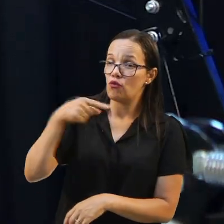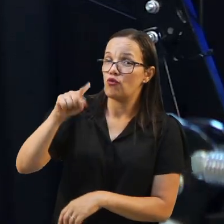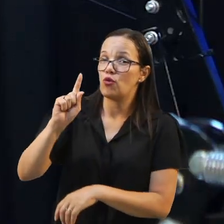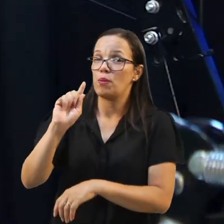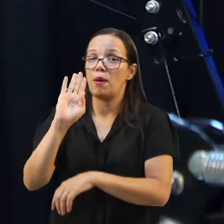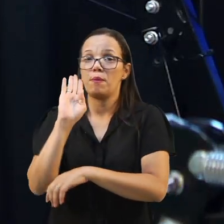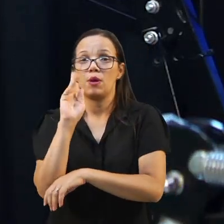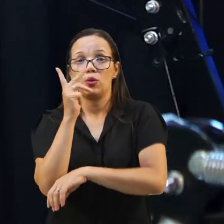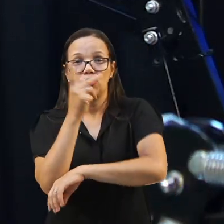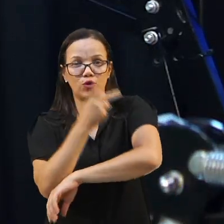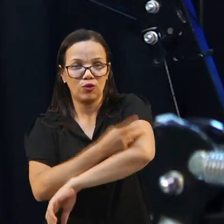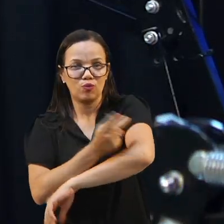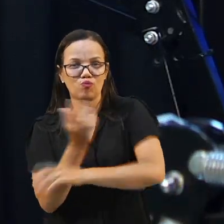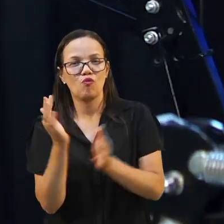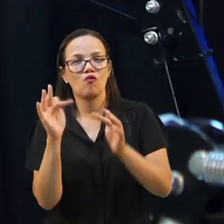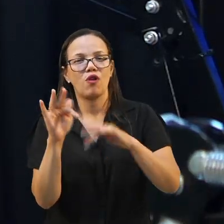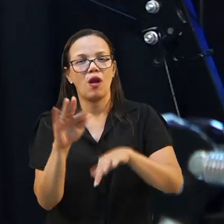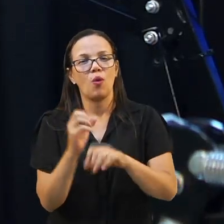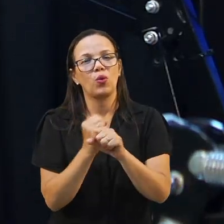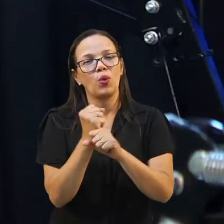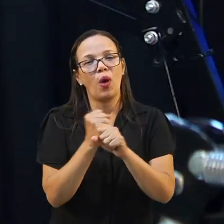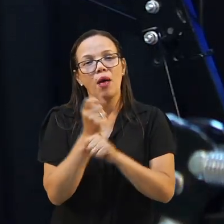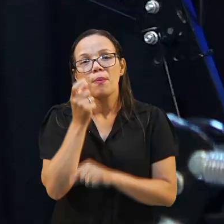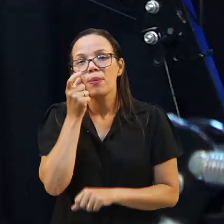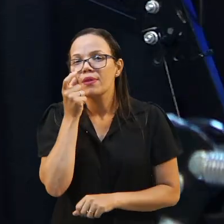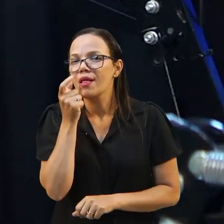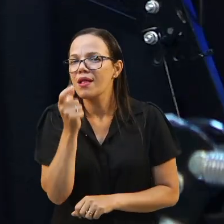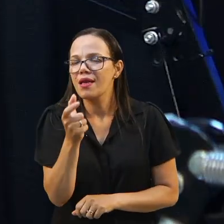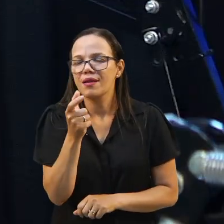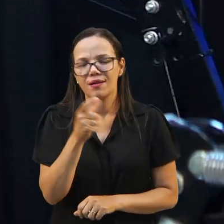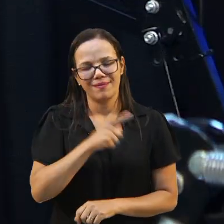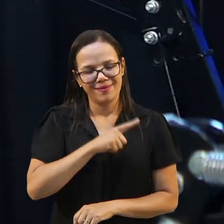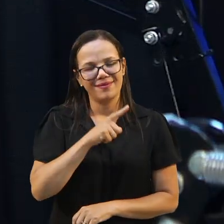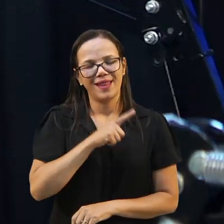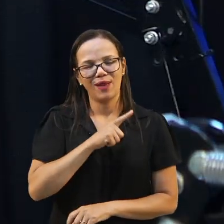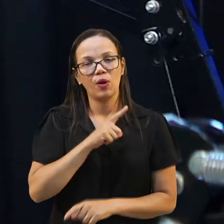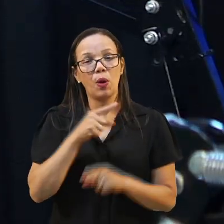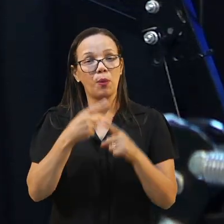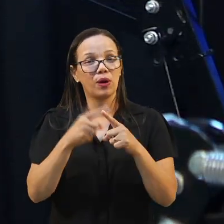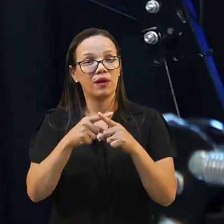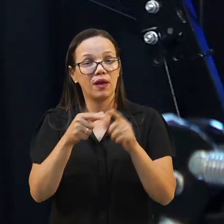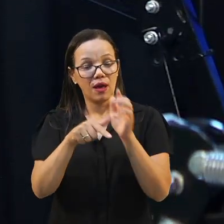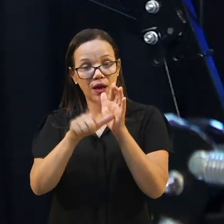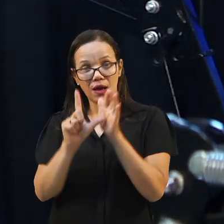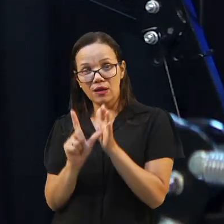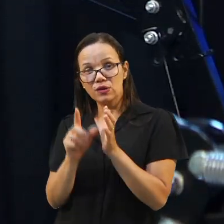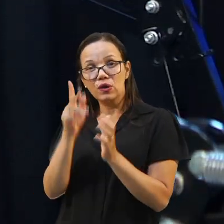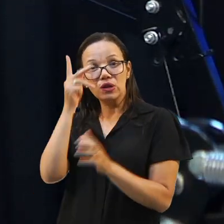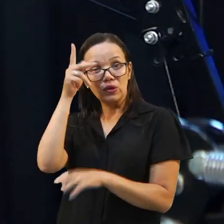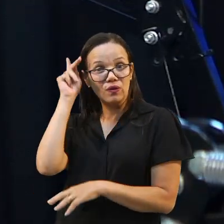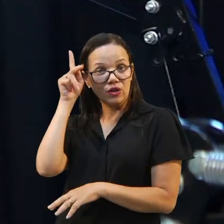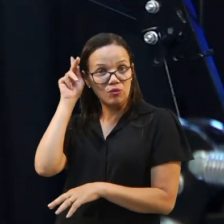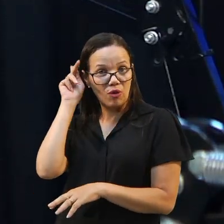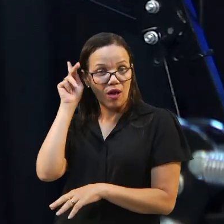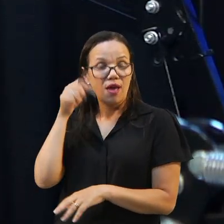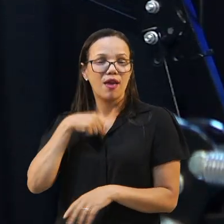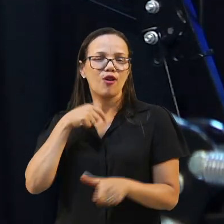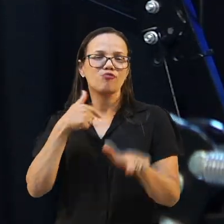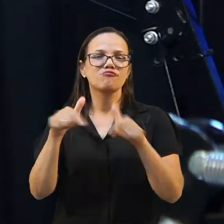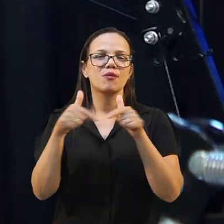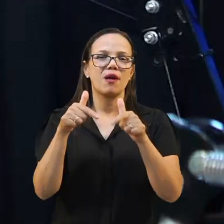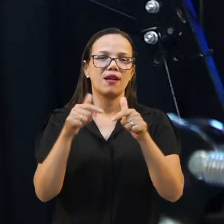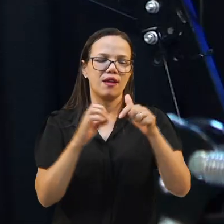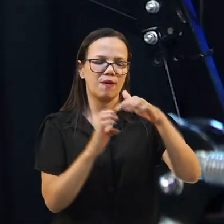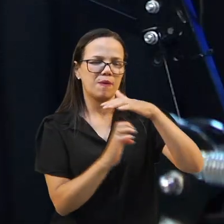no final de ano. Foi interessante porque antes do vestibular eu trabalhei no